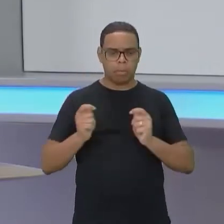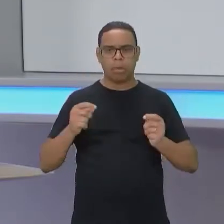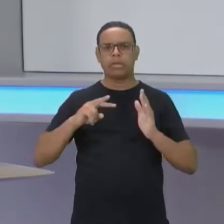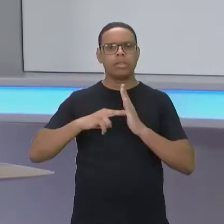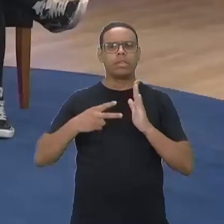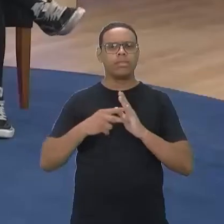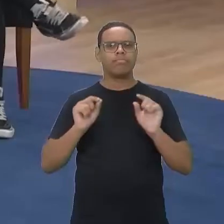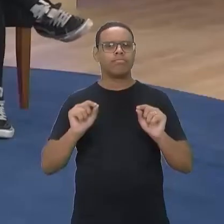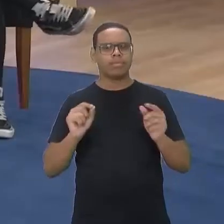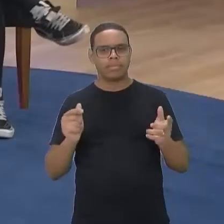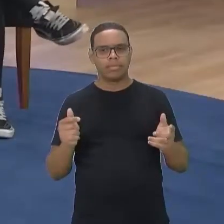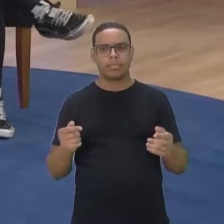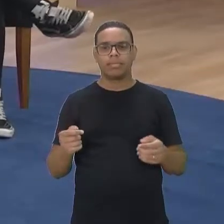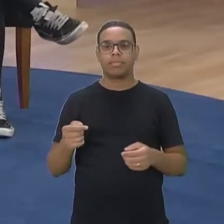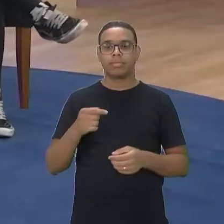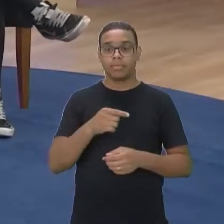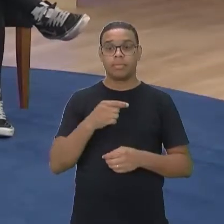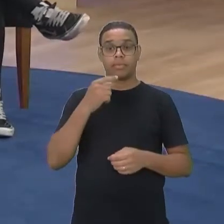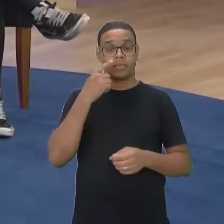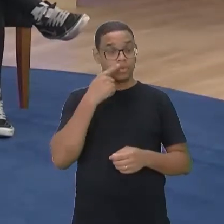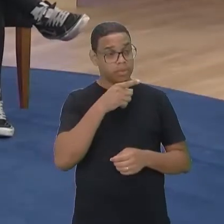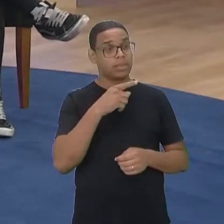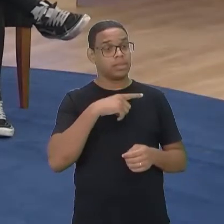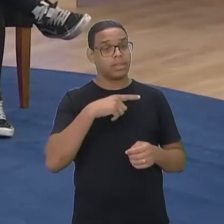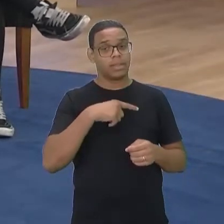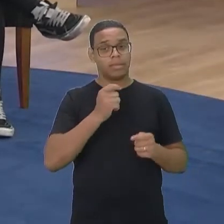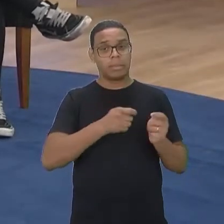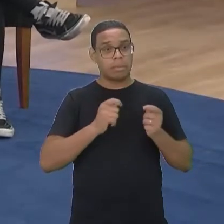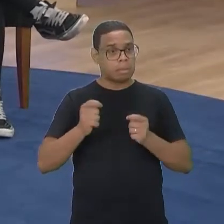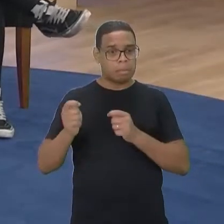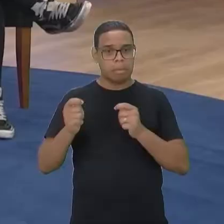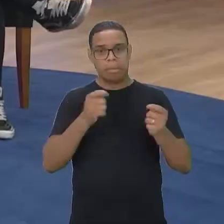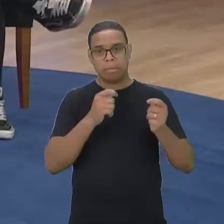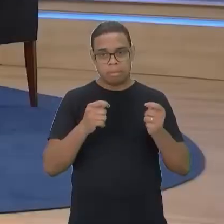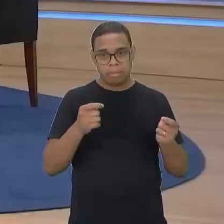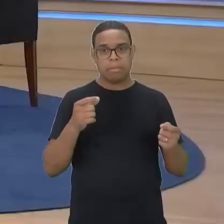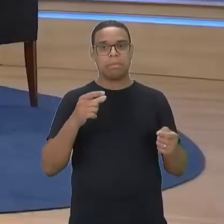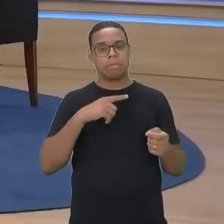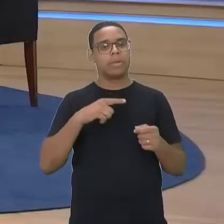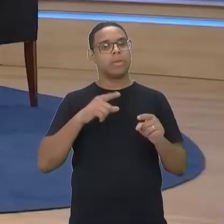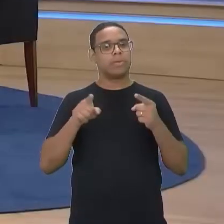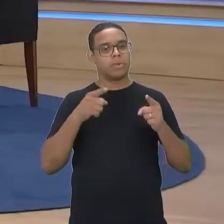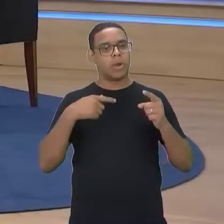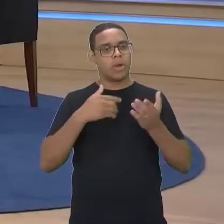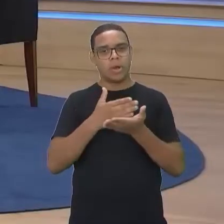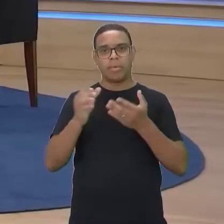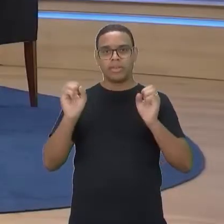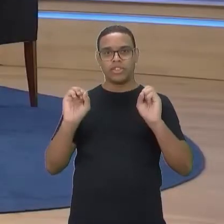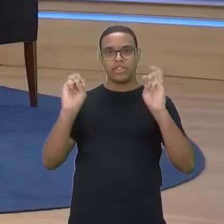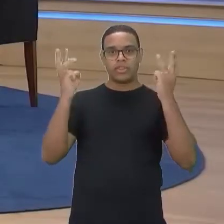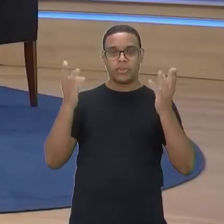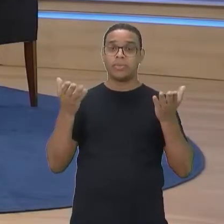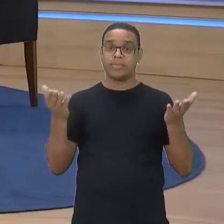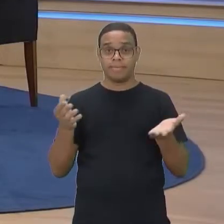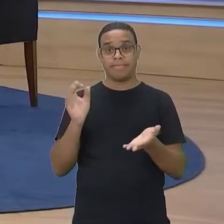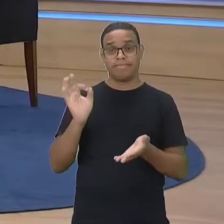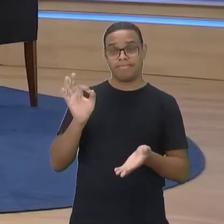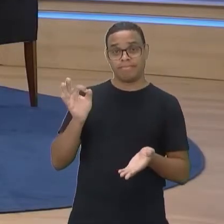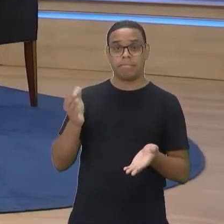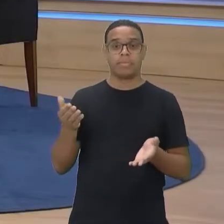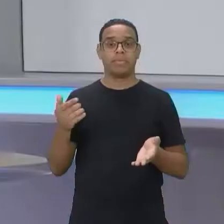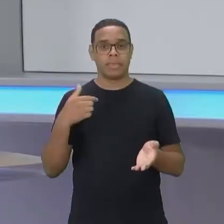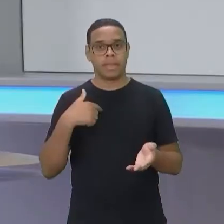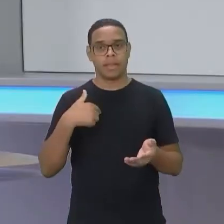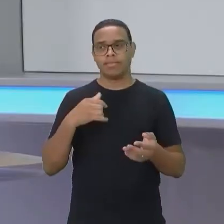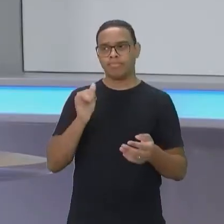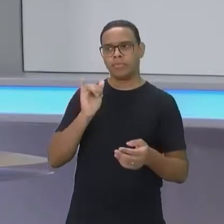Gente, a gente cancelou o Centro de Mídias, decidiu abrir um estúdio com música, com show ao vivo. Pois é, Fabi, e eu vou